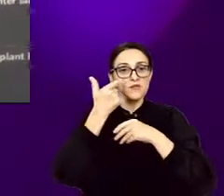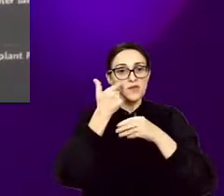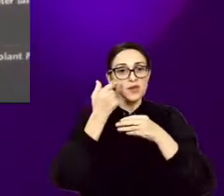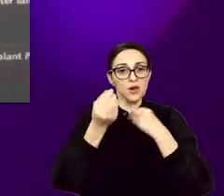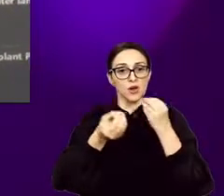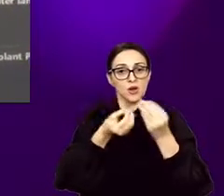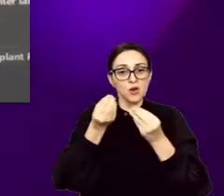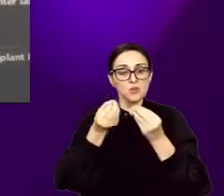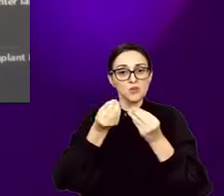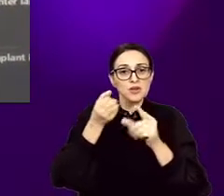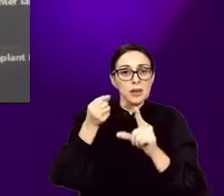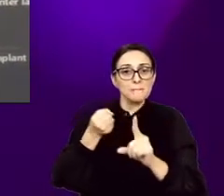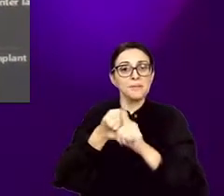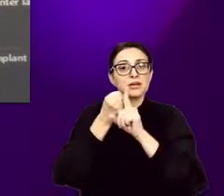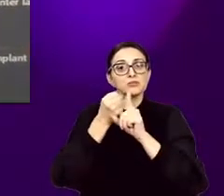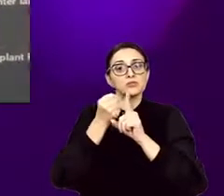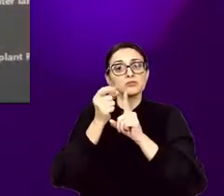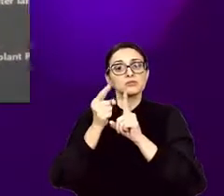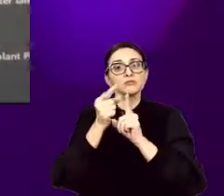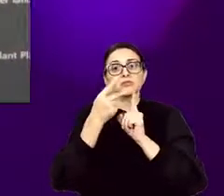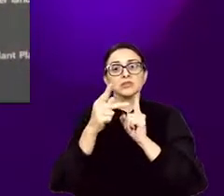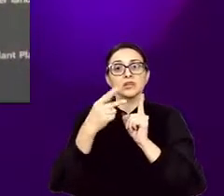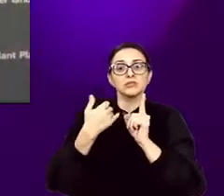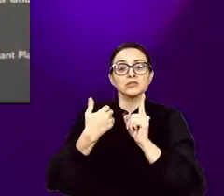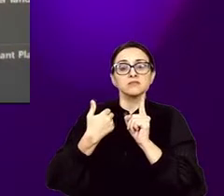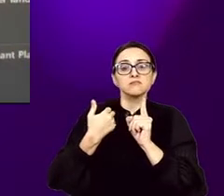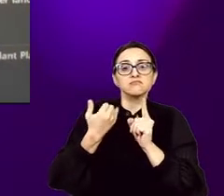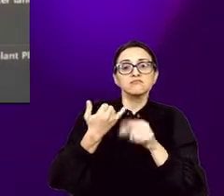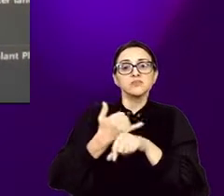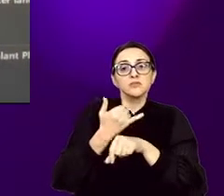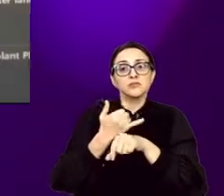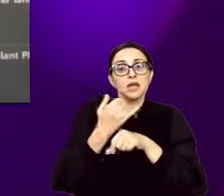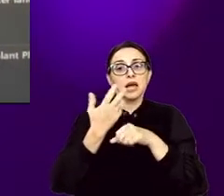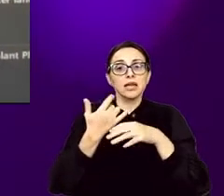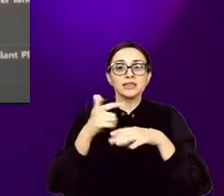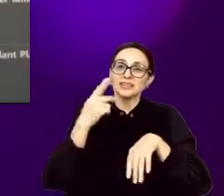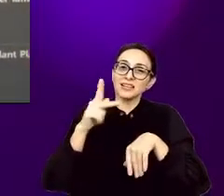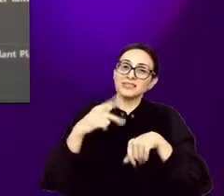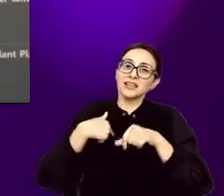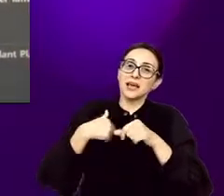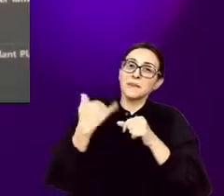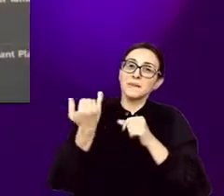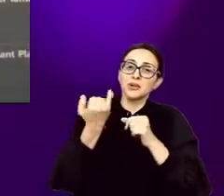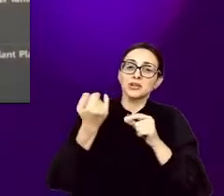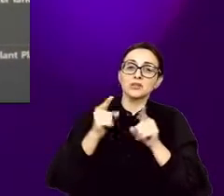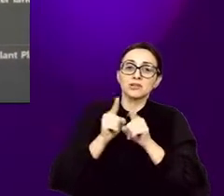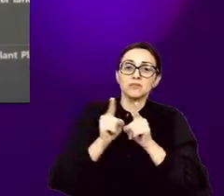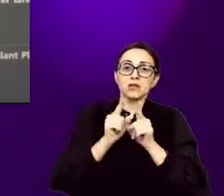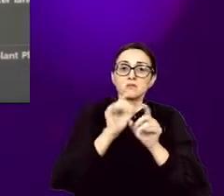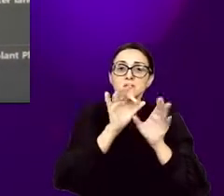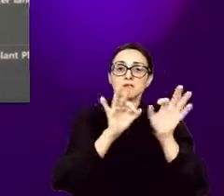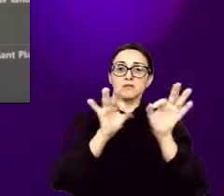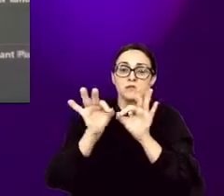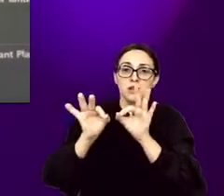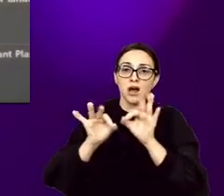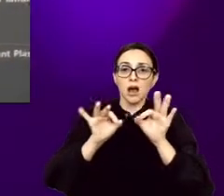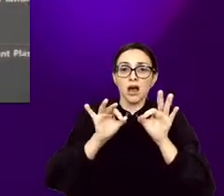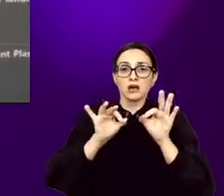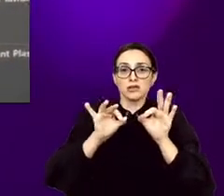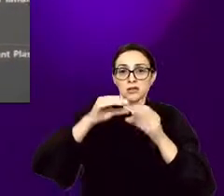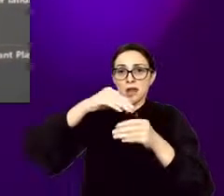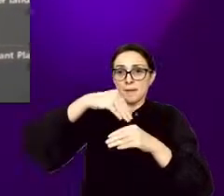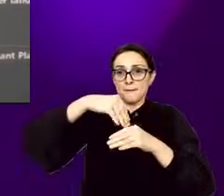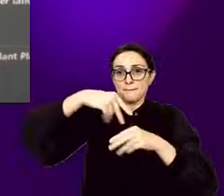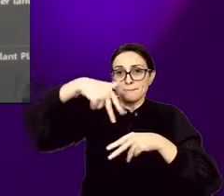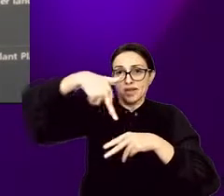já um impacto, né, naquele osteófito, que é um osteófito bastante importante, bastante robusto, e daí eu vou fazer uma abdução dessa perna para ver. Também